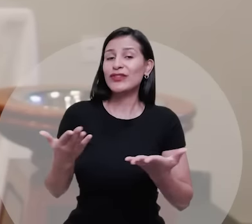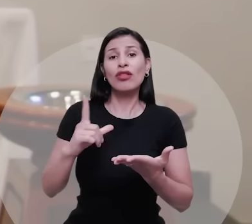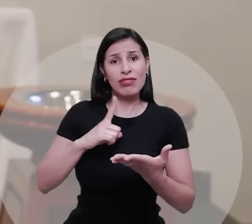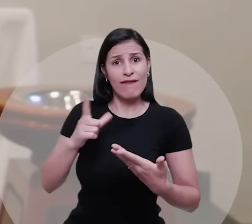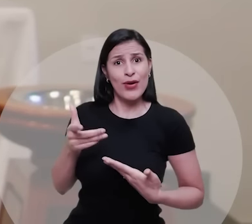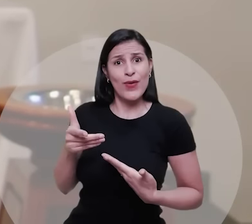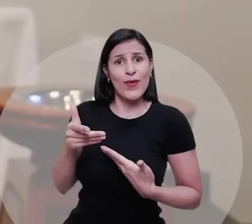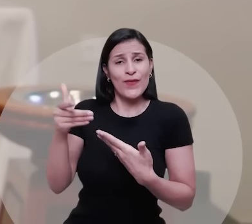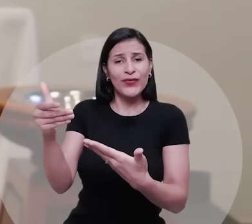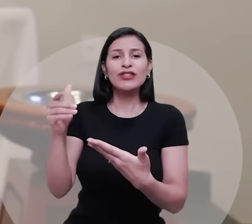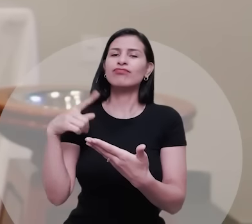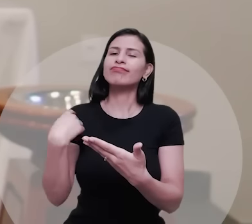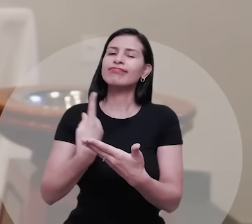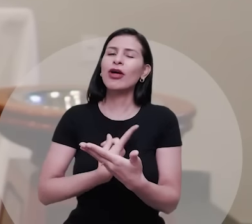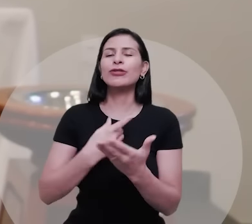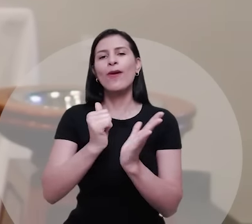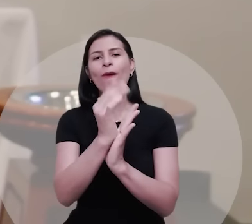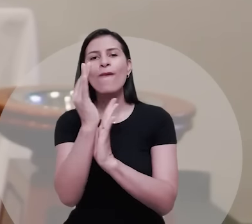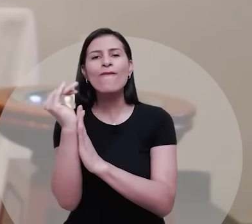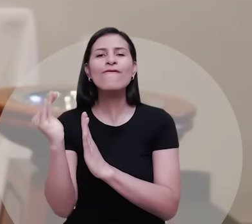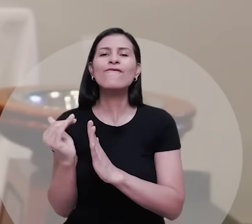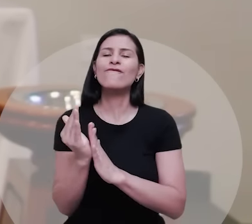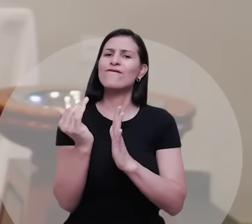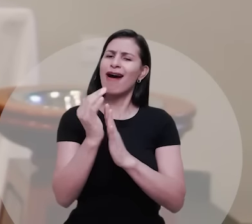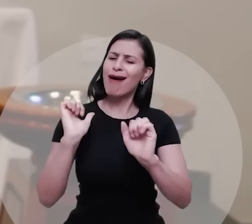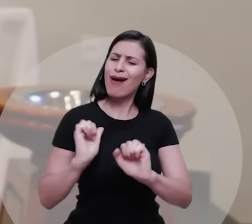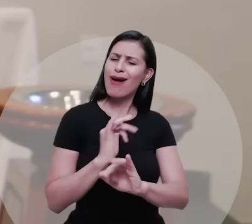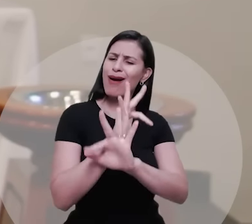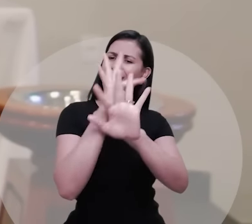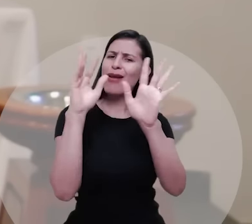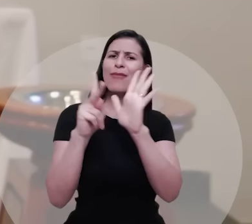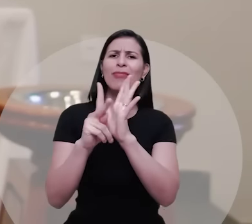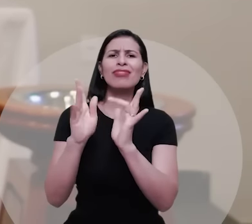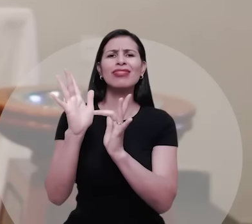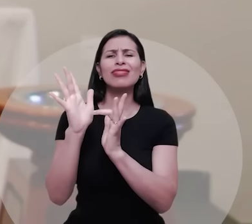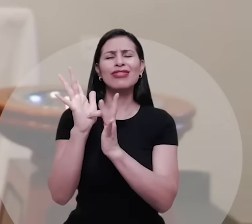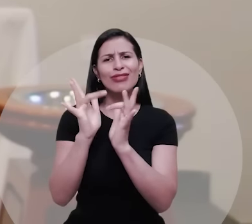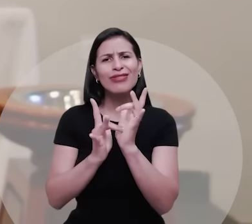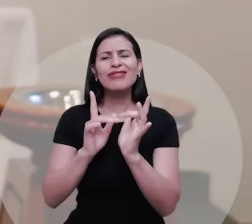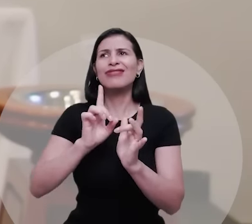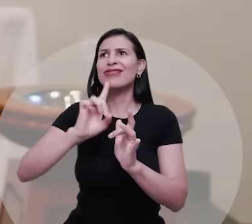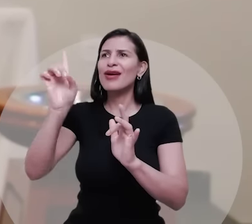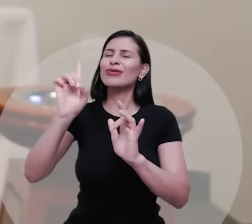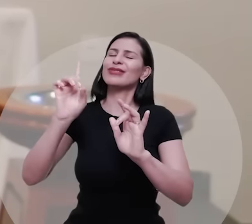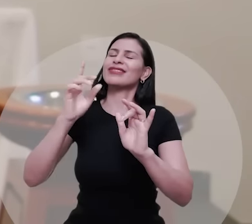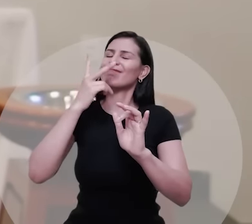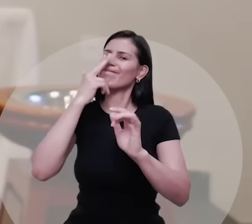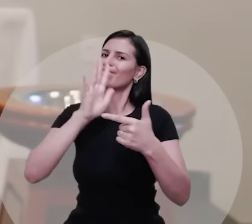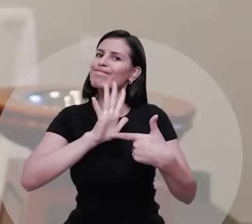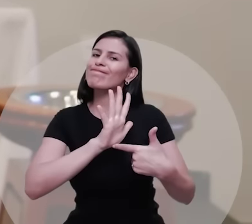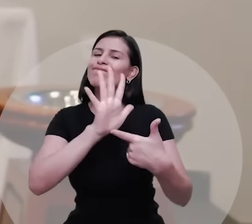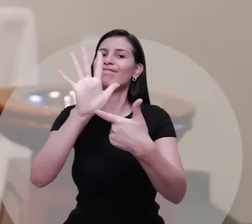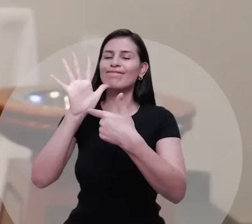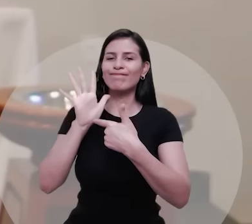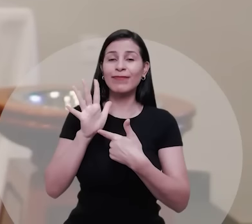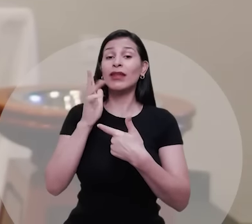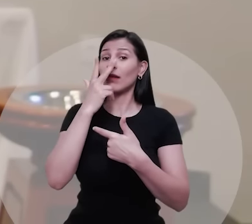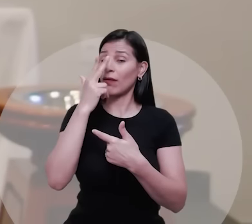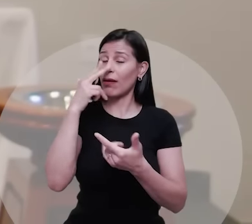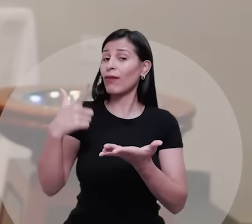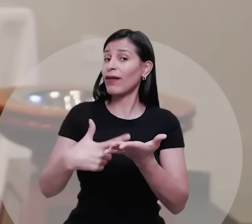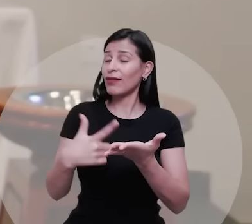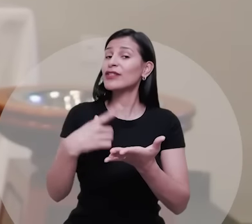primeiro domingo após Pentecostes, domingo da Trindade, em que o Conselho Nacional de Música irá